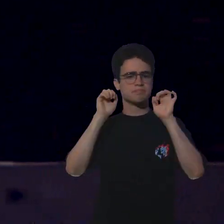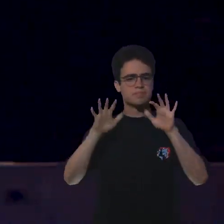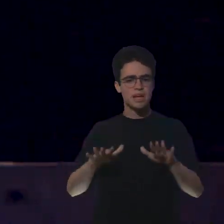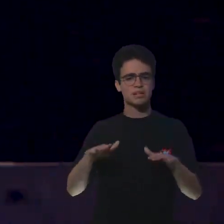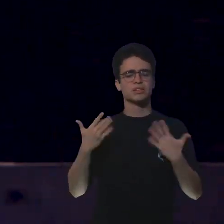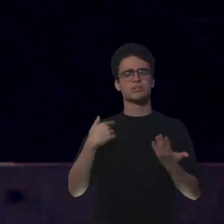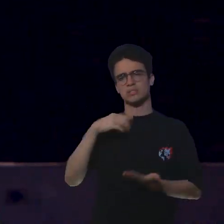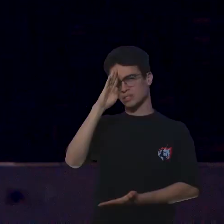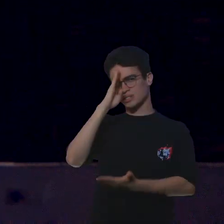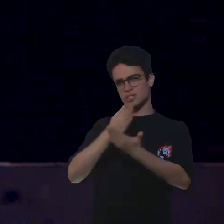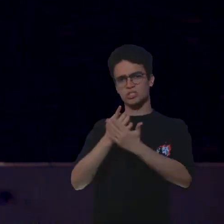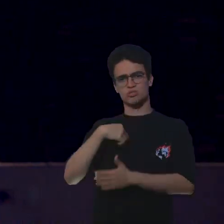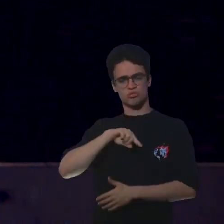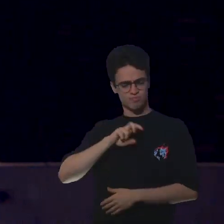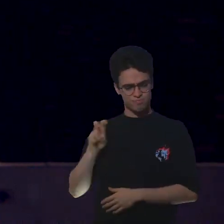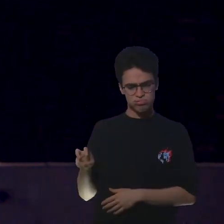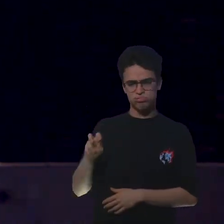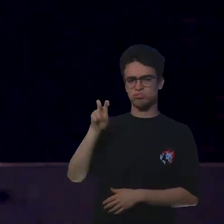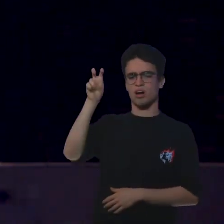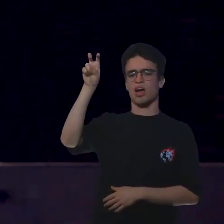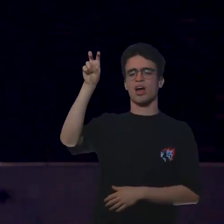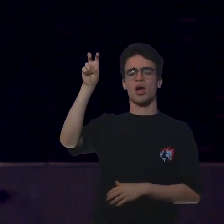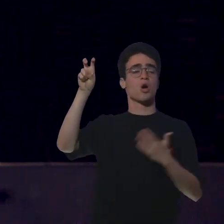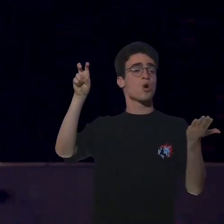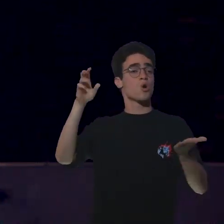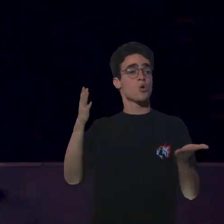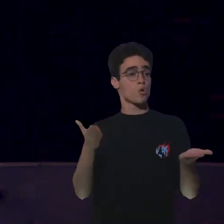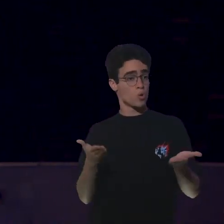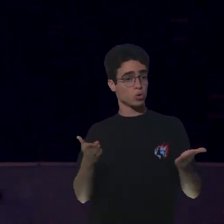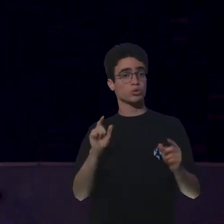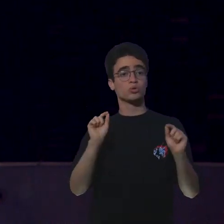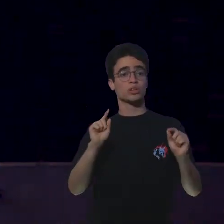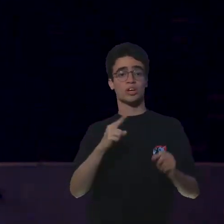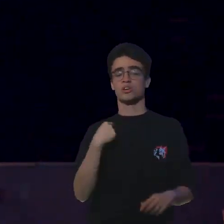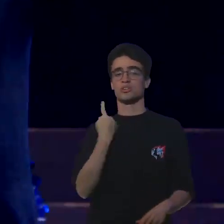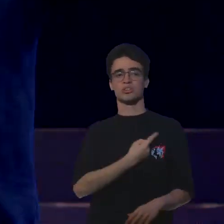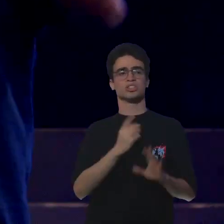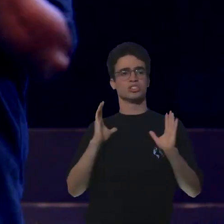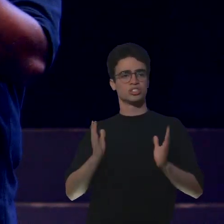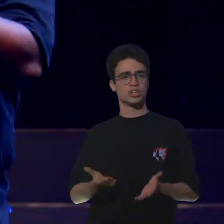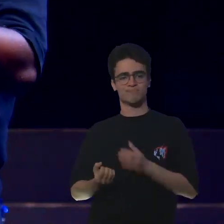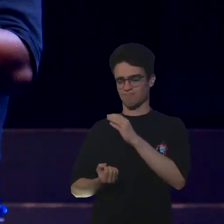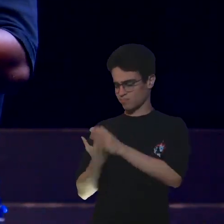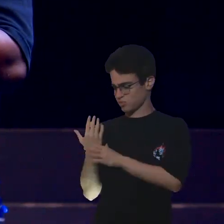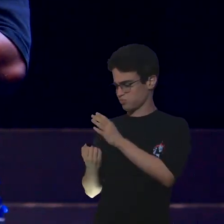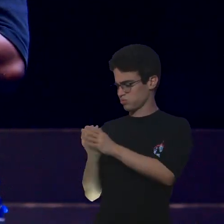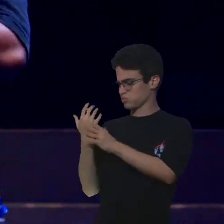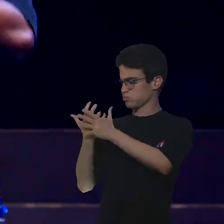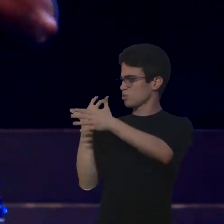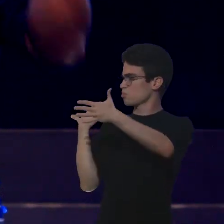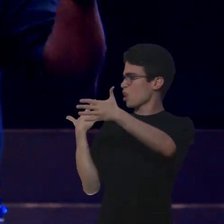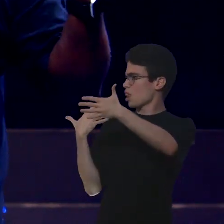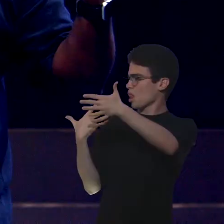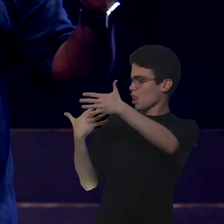nesse topo. Hoje a gente vai pegar tudo que a gente construiu, e eu sugiro que vocês assistam as